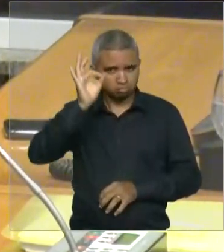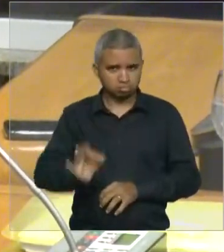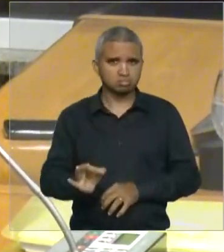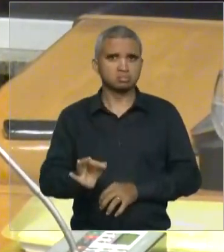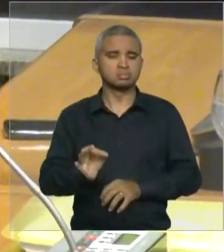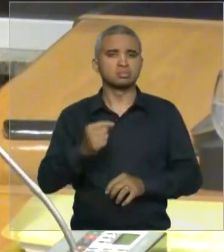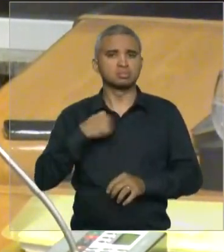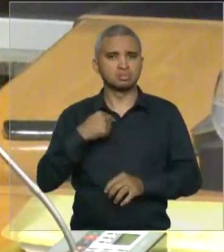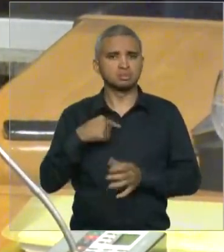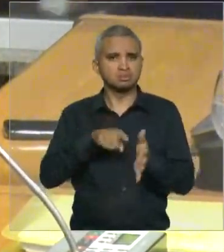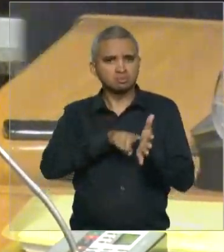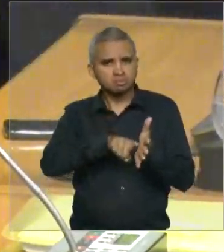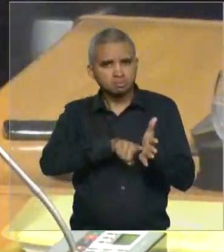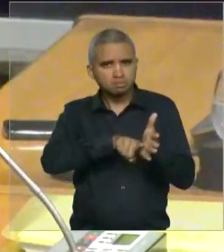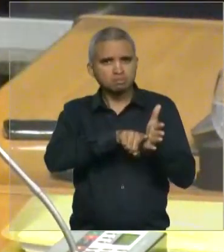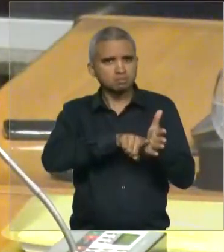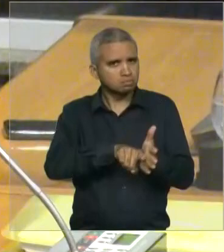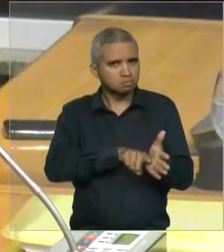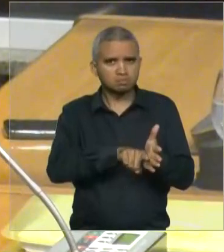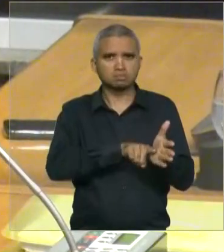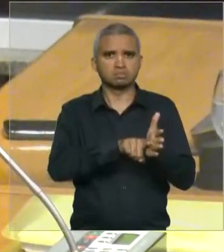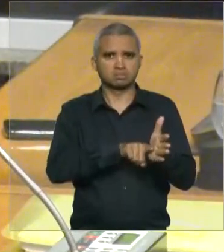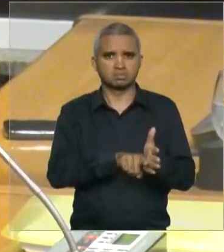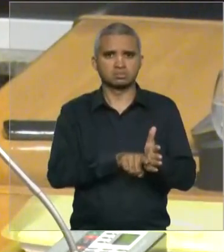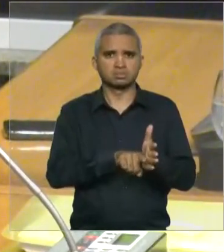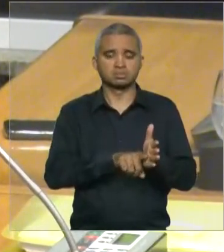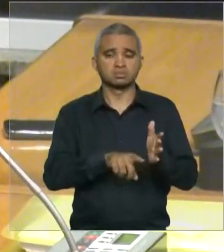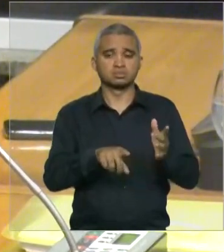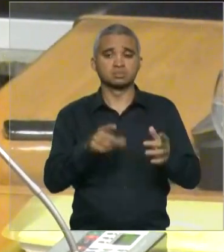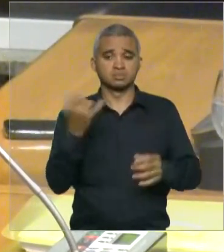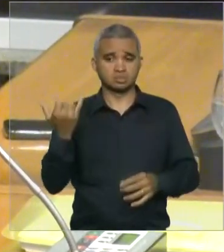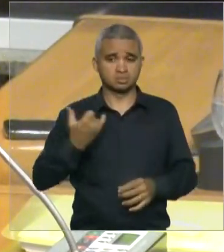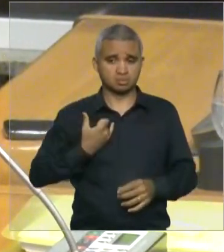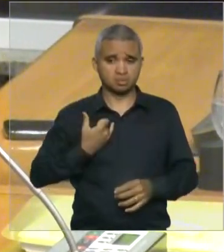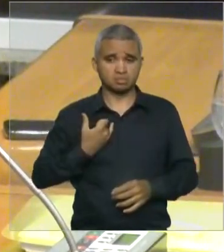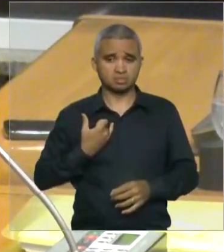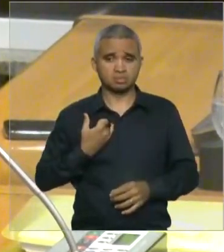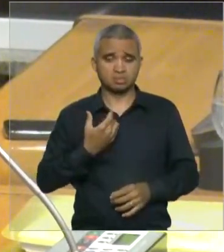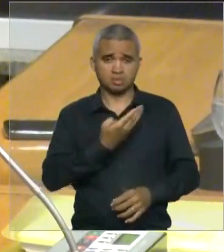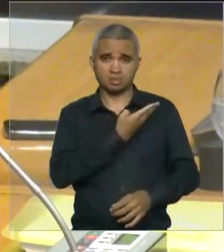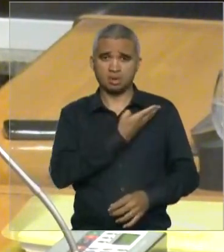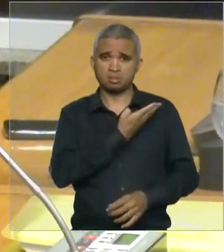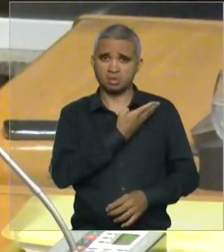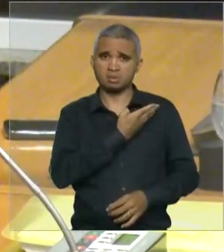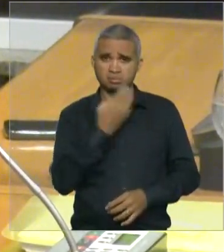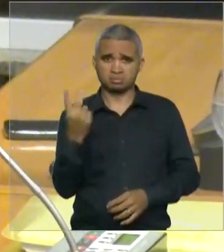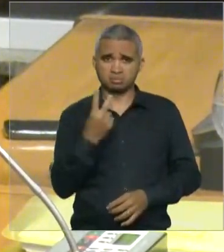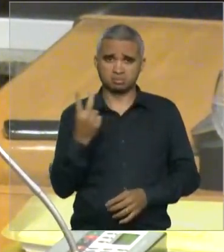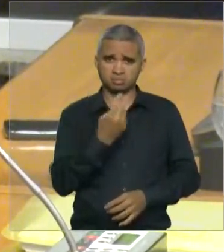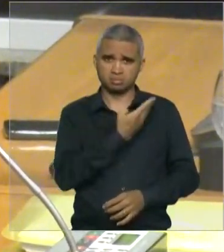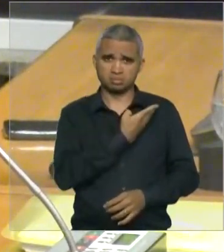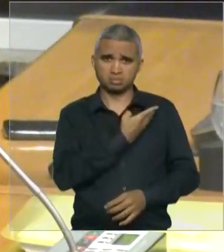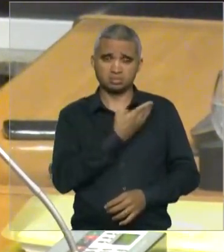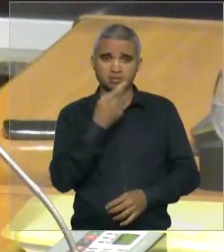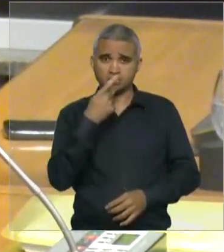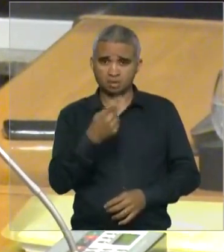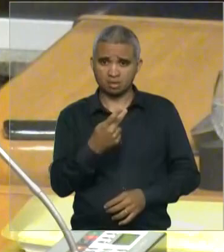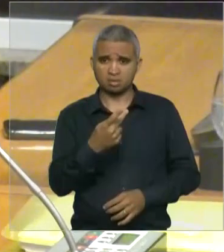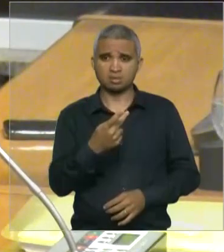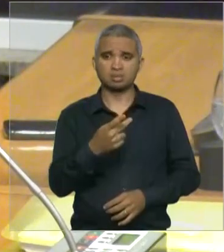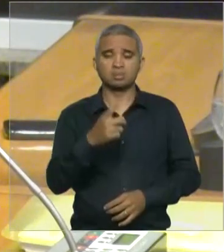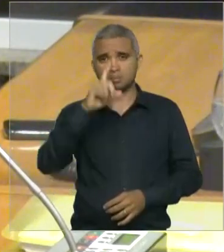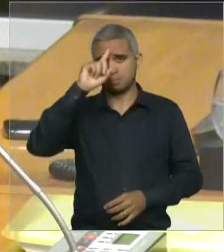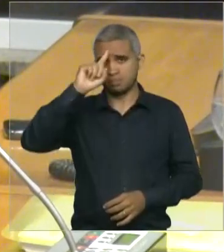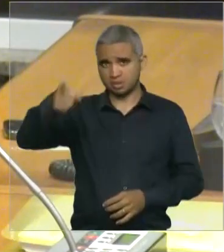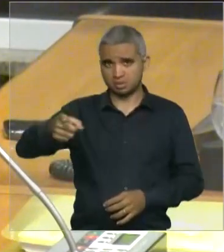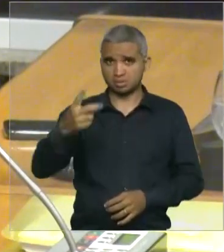vier. Inclusive, reafirmou, tem um certo grau de amizade com ele, o que você disse aí, que está mandando 2 juízes para